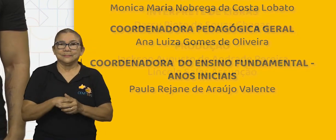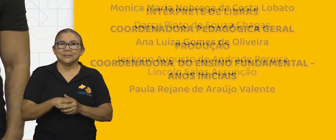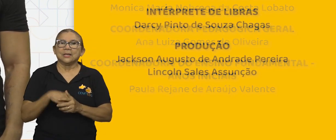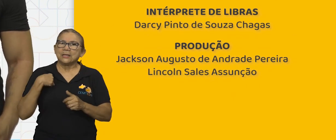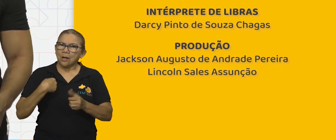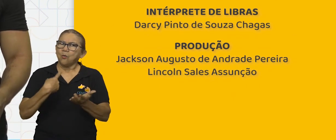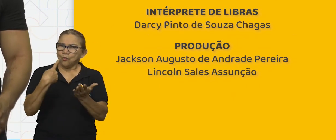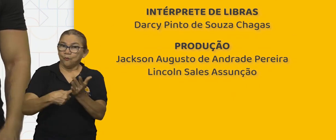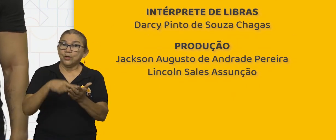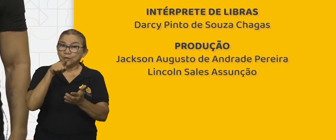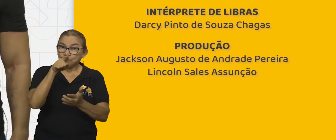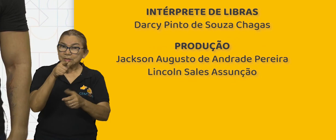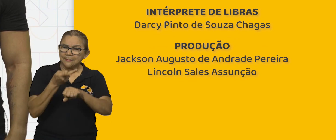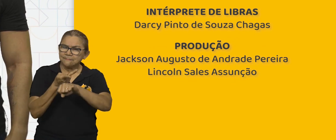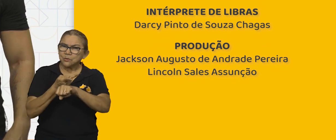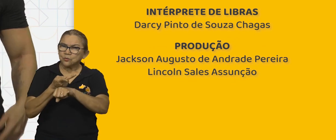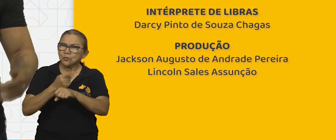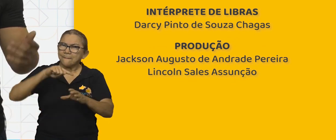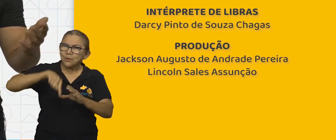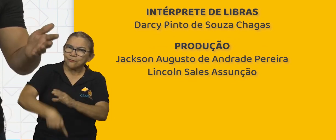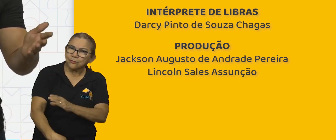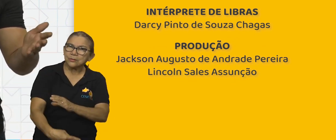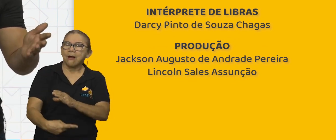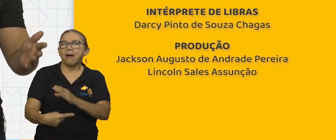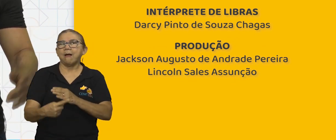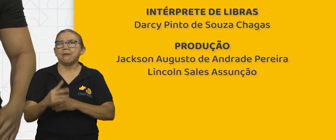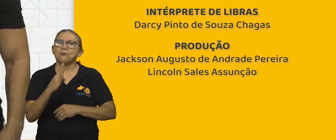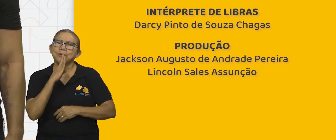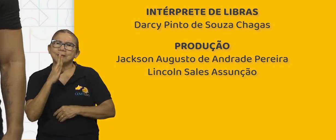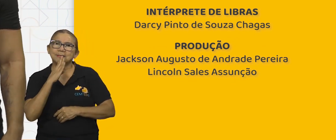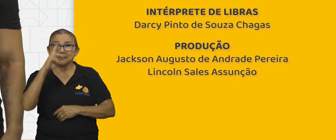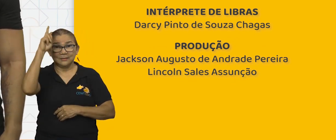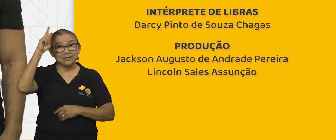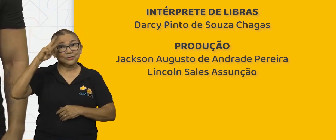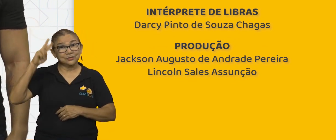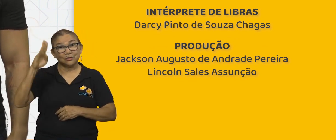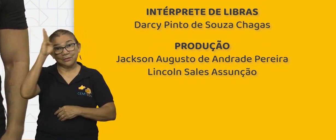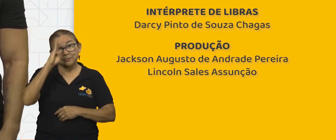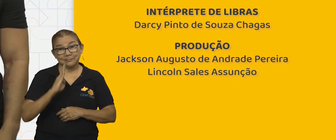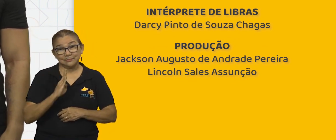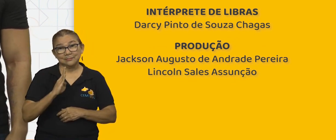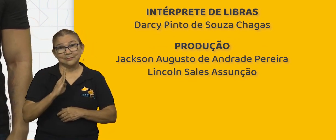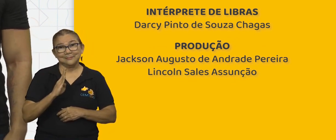convido a aprofundar ainda mais sobre esse assunto. Afinal, é muito